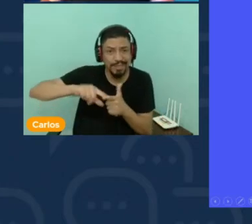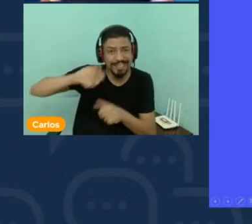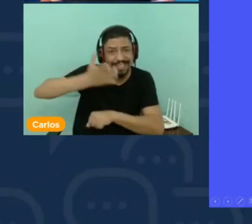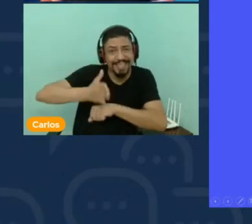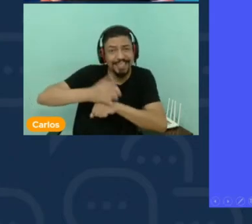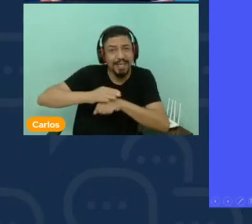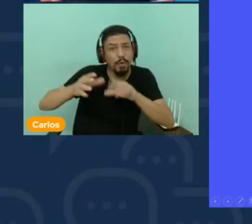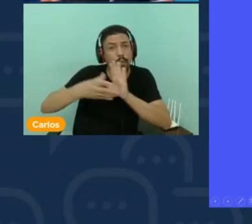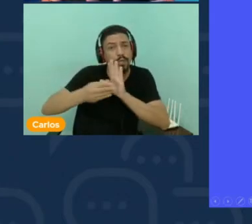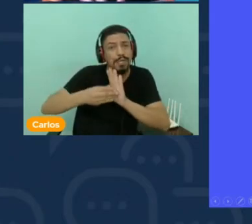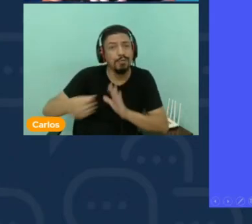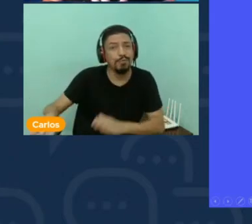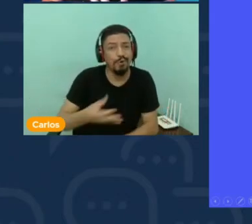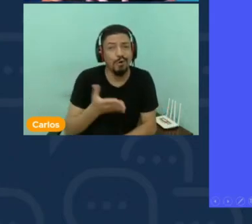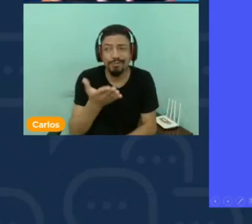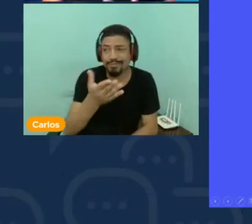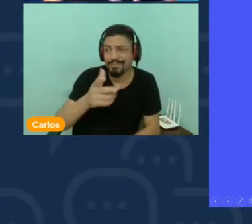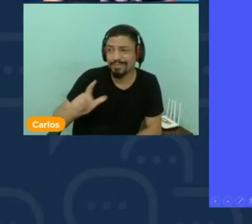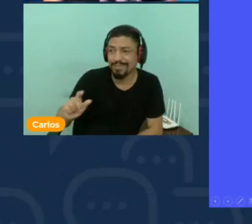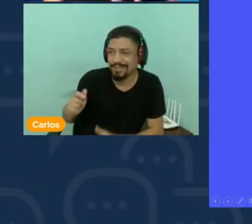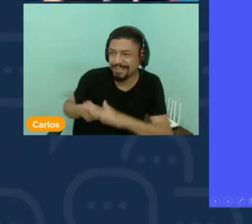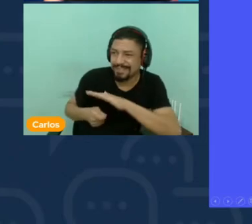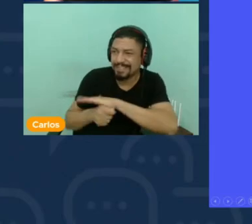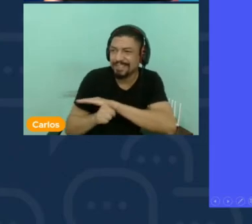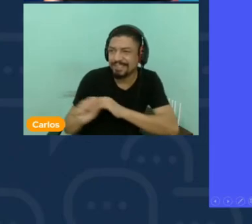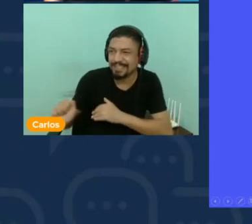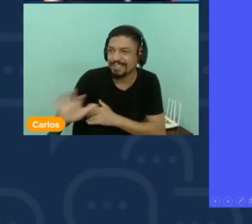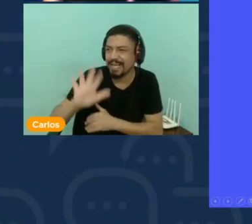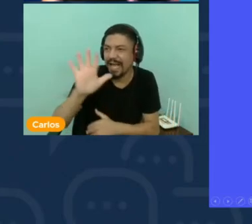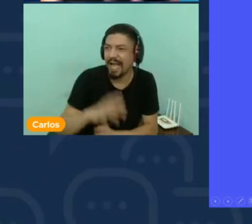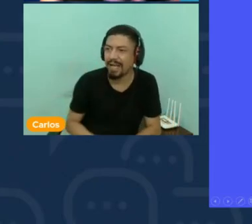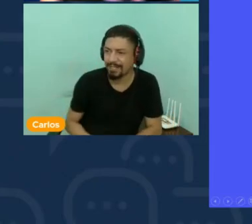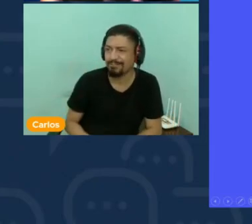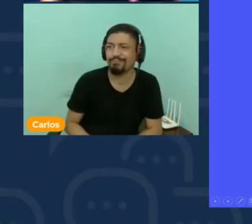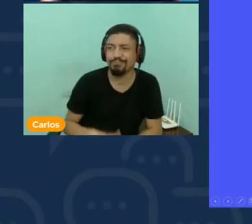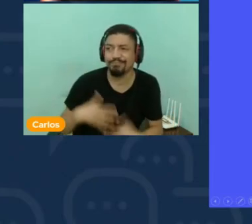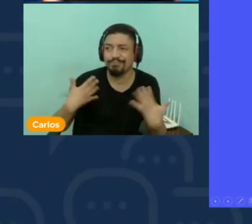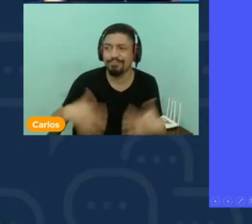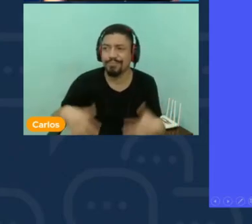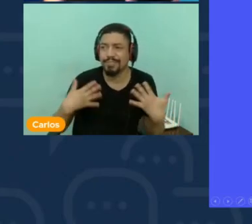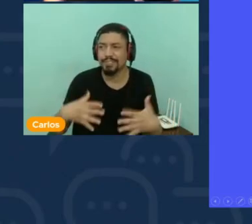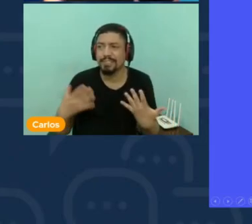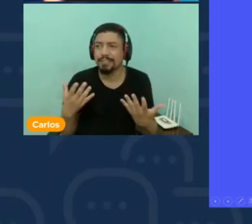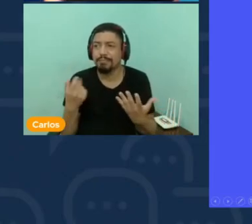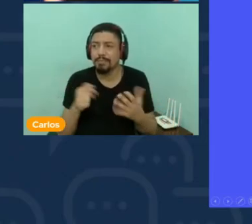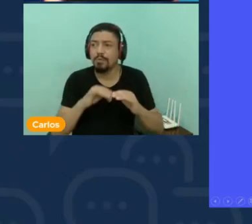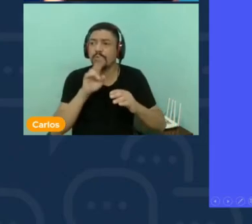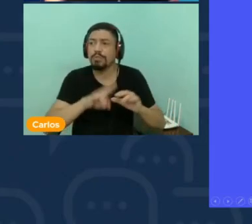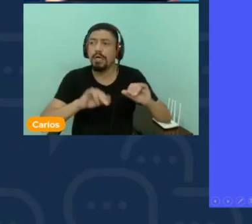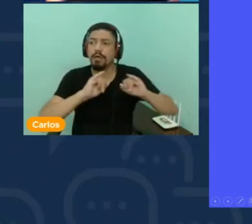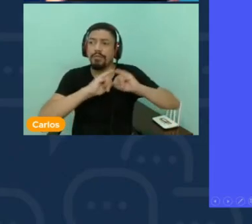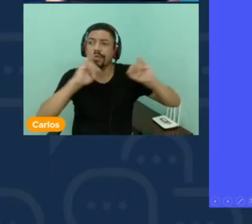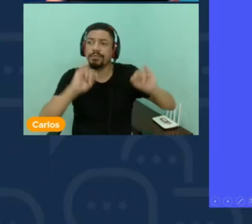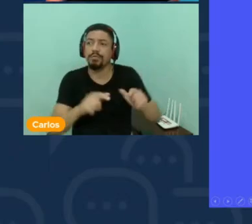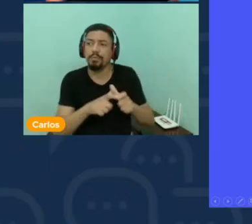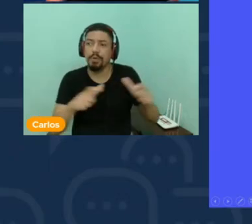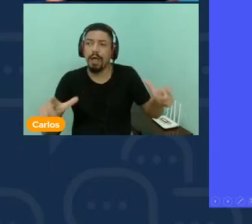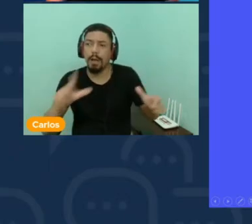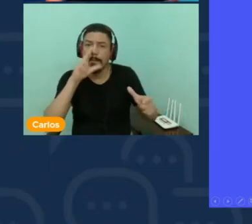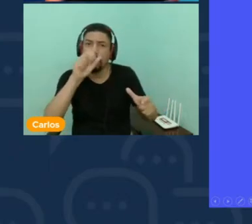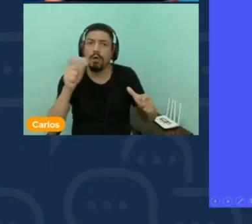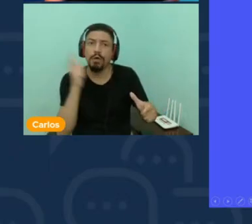esses modelos. É caro, né? Custa muito caro, você precisa de uma infraestrutura muito poderosa para fazer